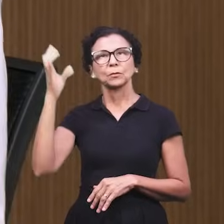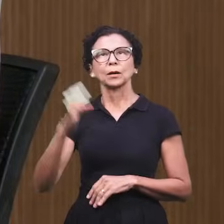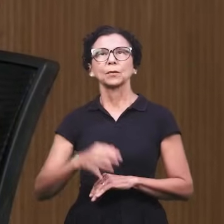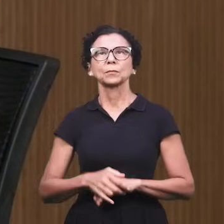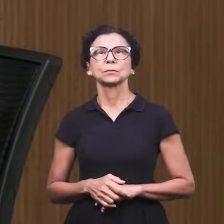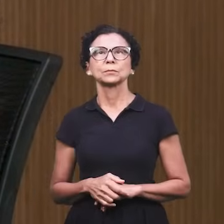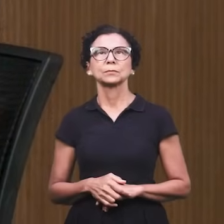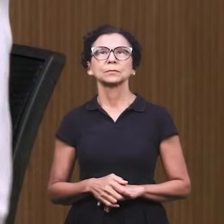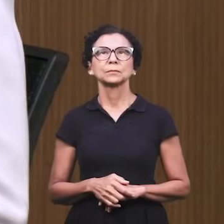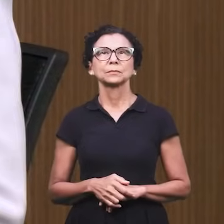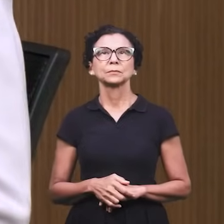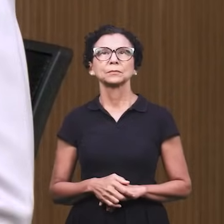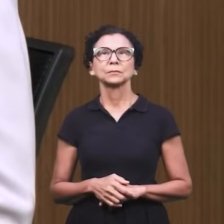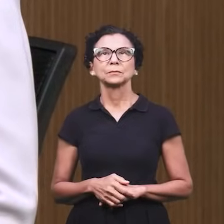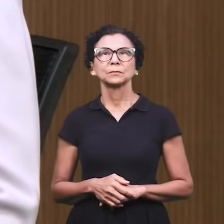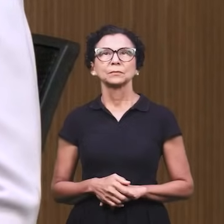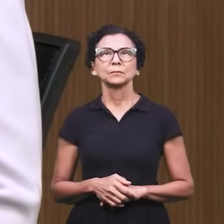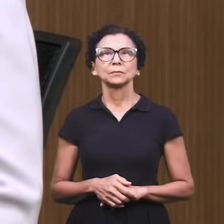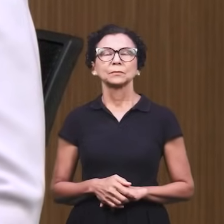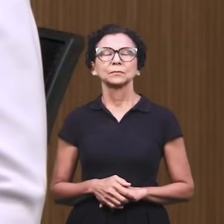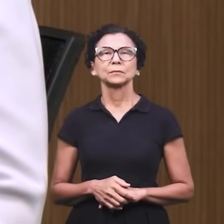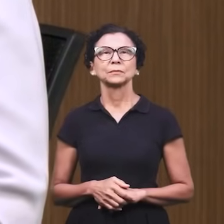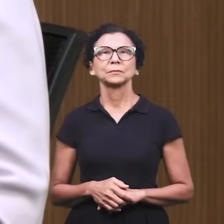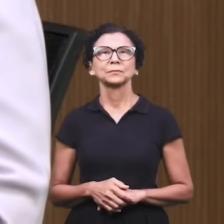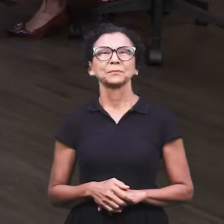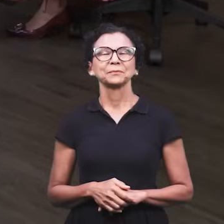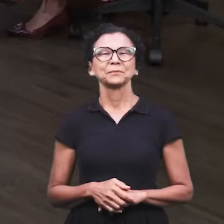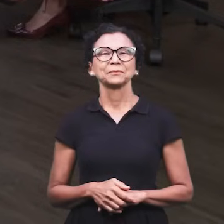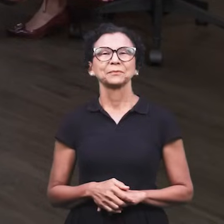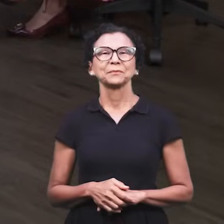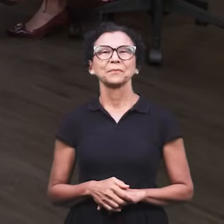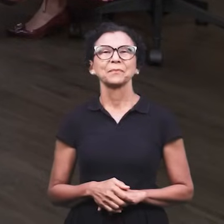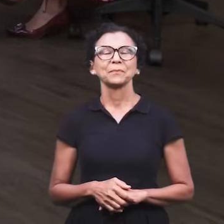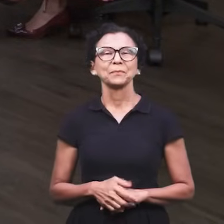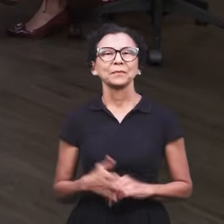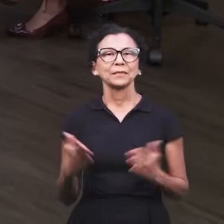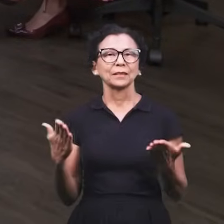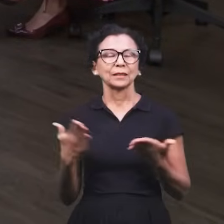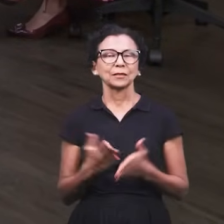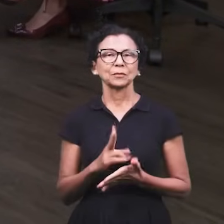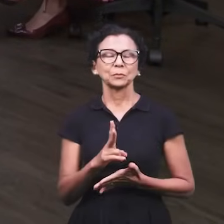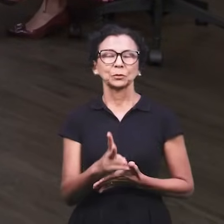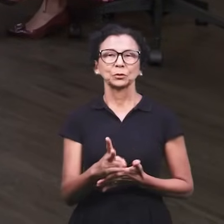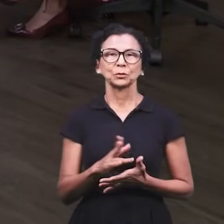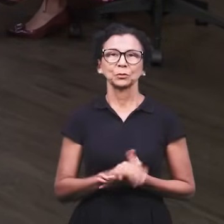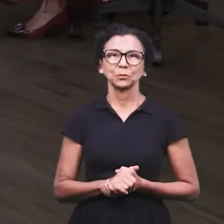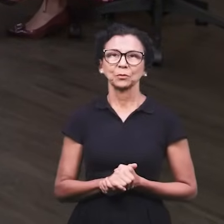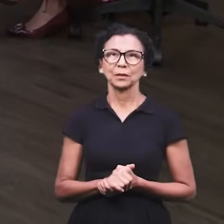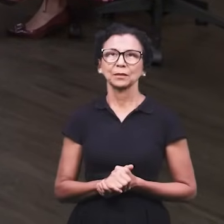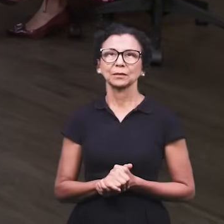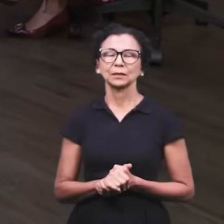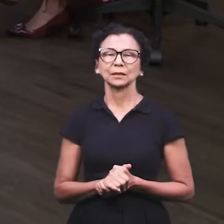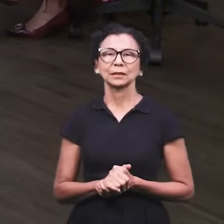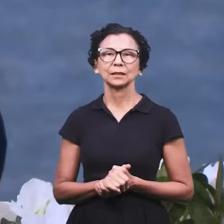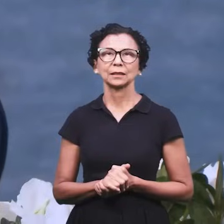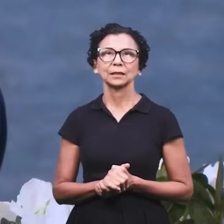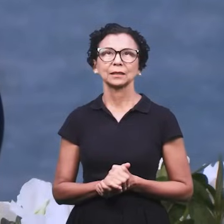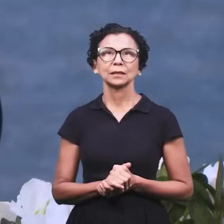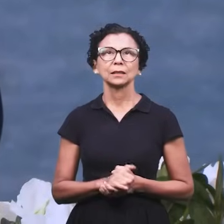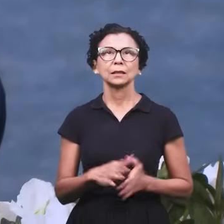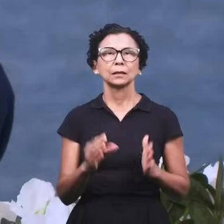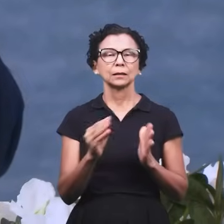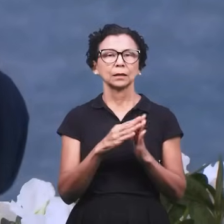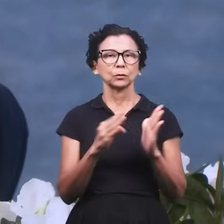pode dar continuidade com uma parte muito importante, né, pastor? É verdade. A cada episódio tem um pastor